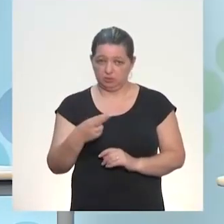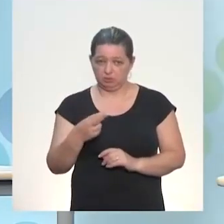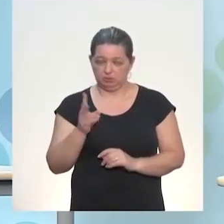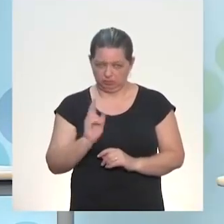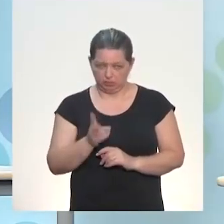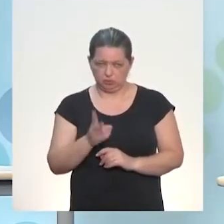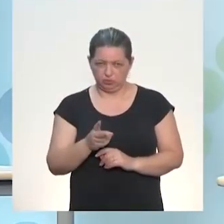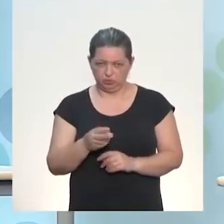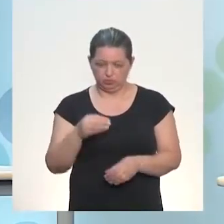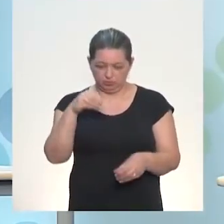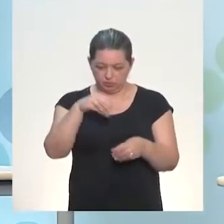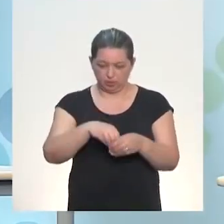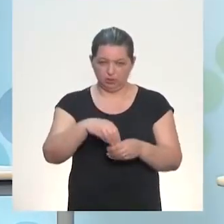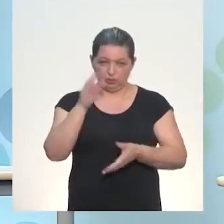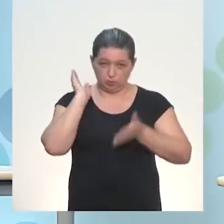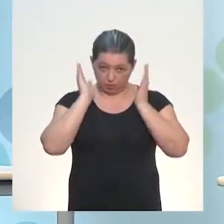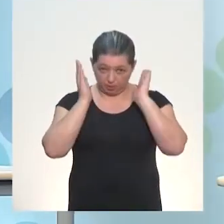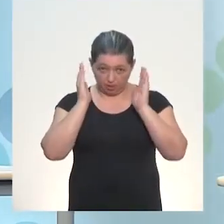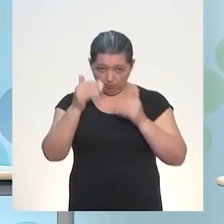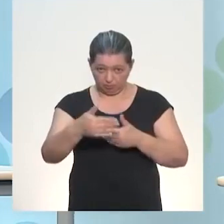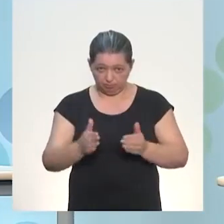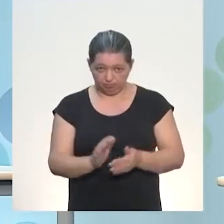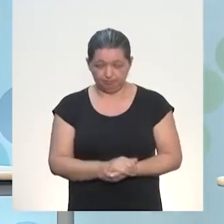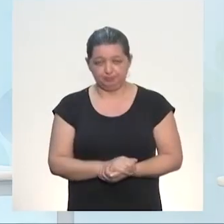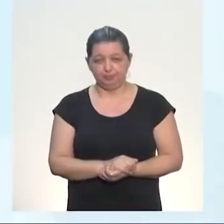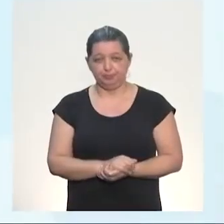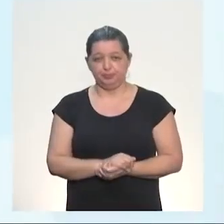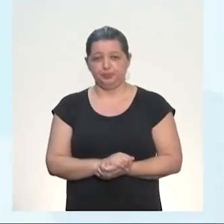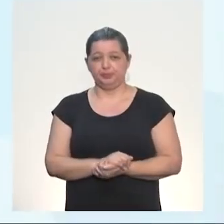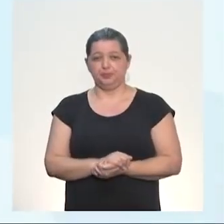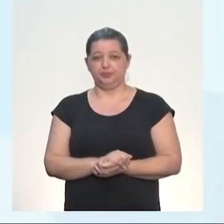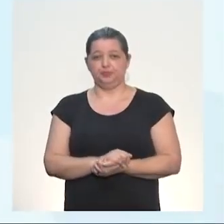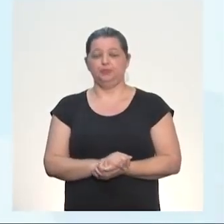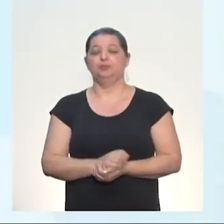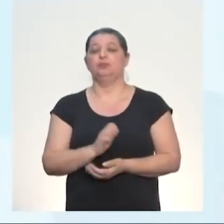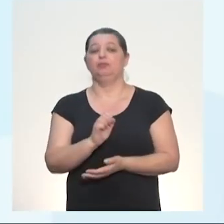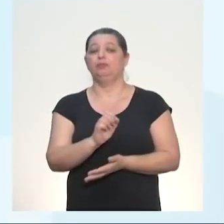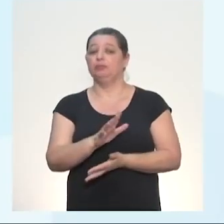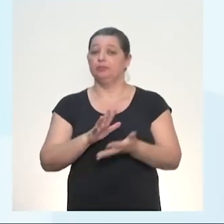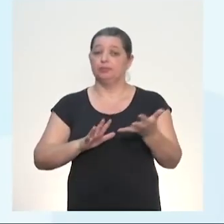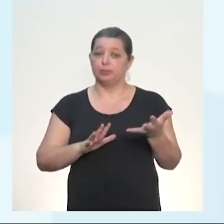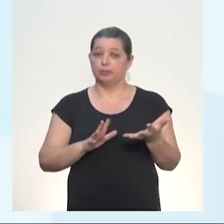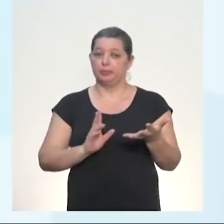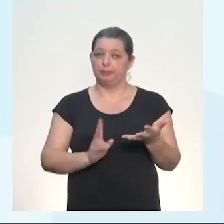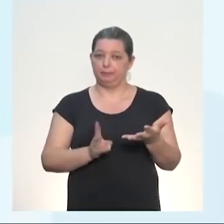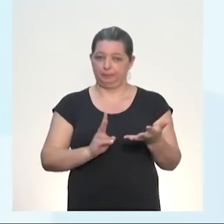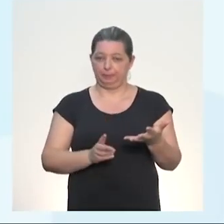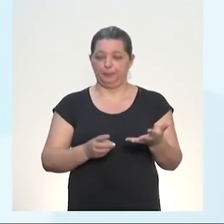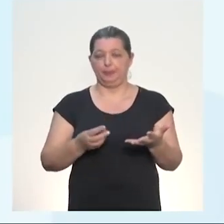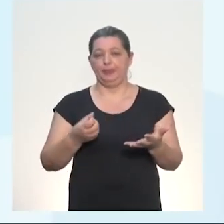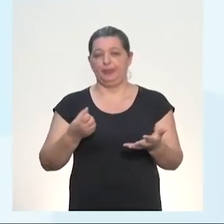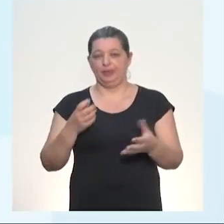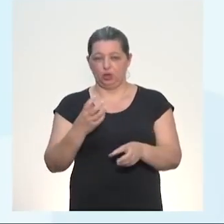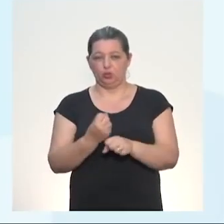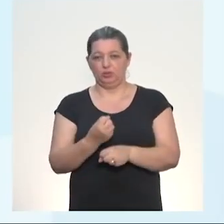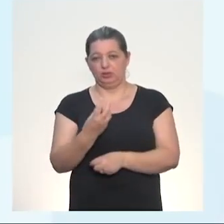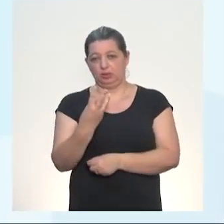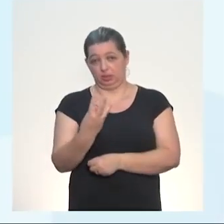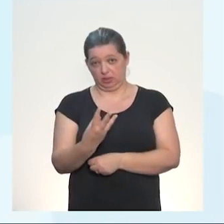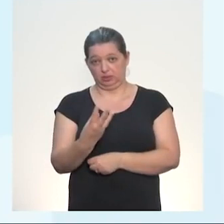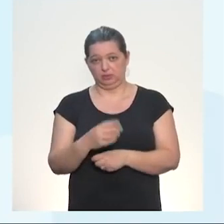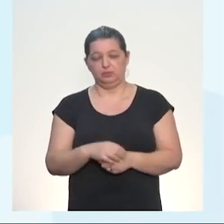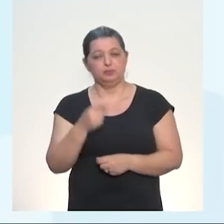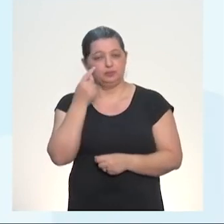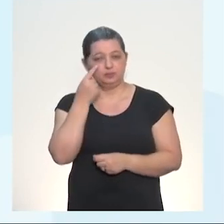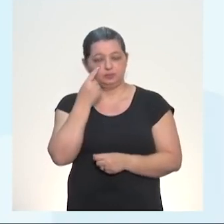agora a caixa dentro do caminhão? Vamos. Então, a nossa parte, oh meu Deus, a próxima parte, parte 3, é lá.